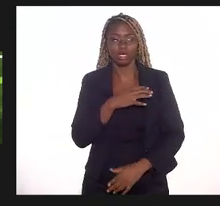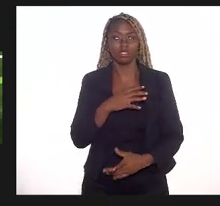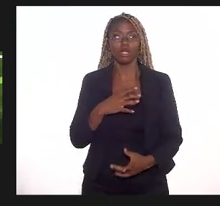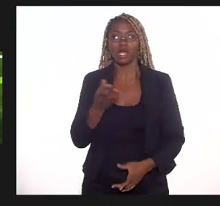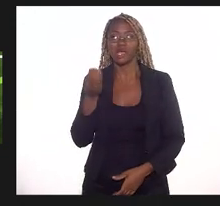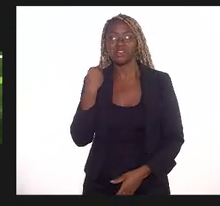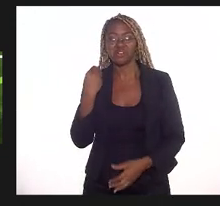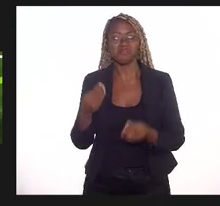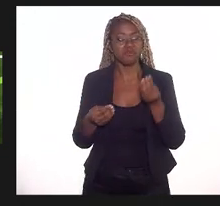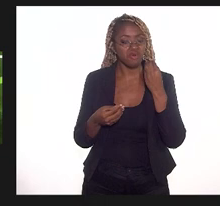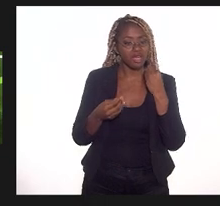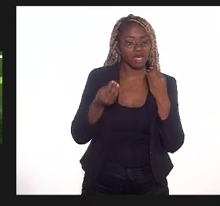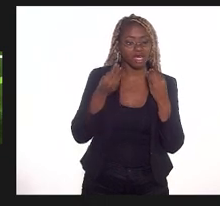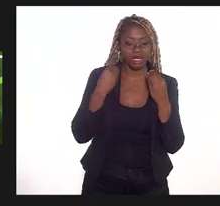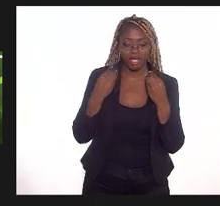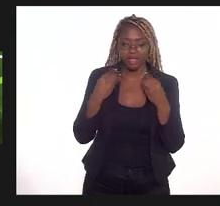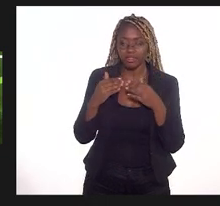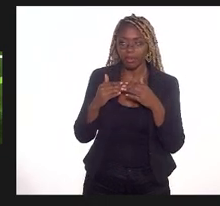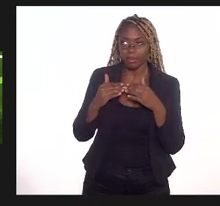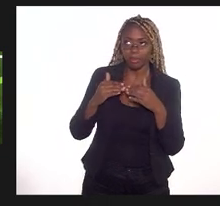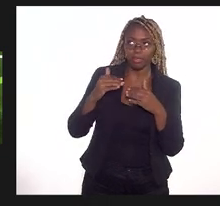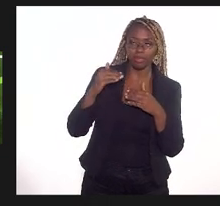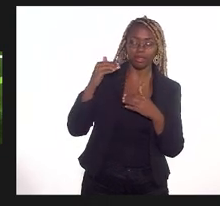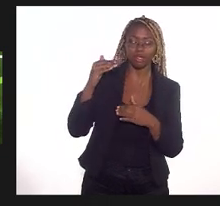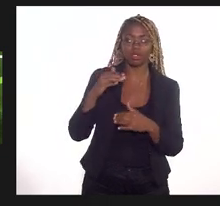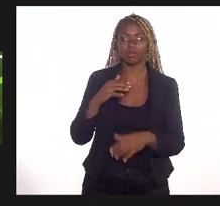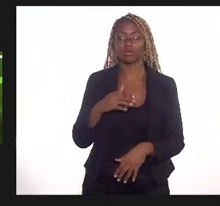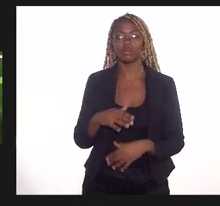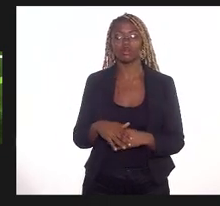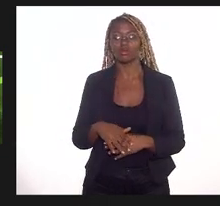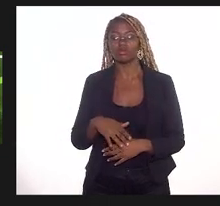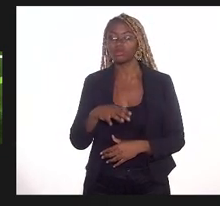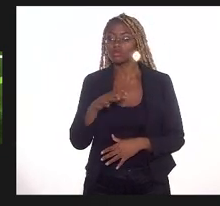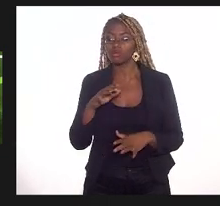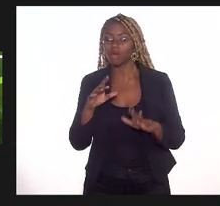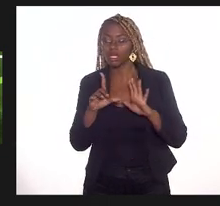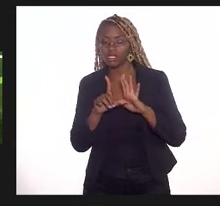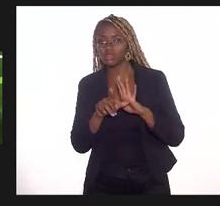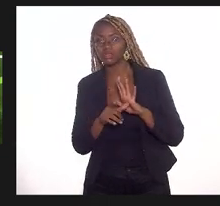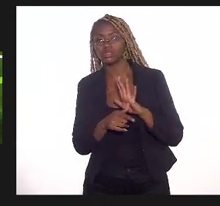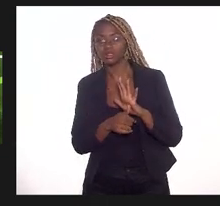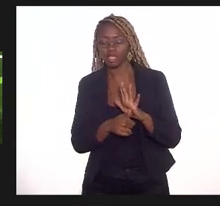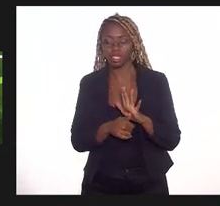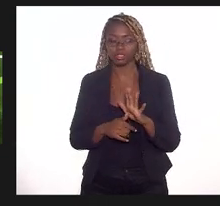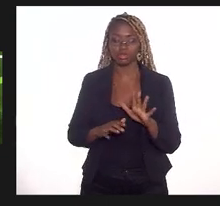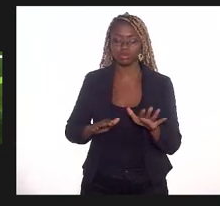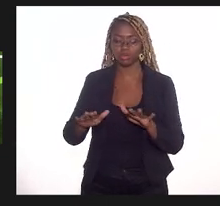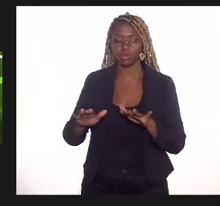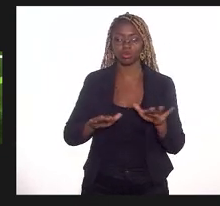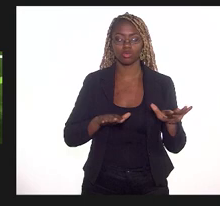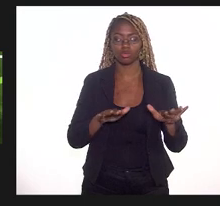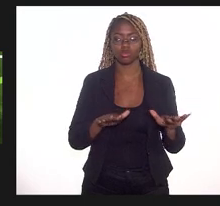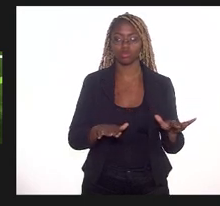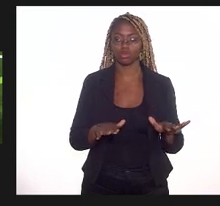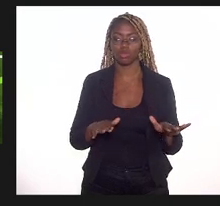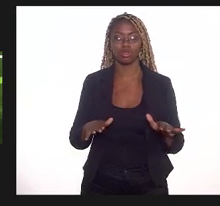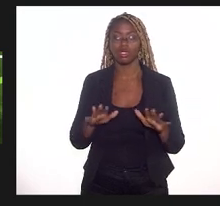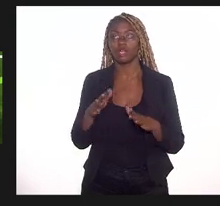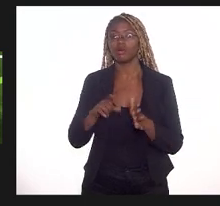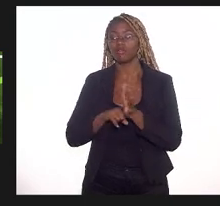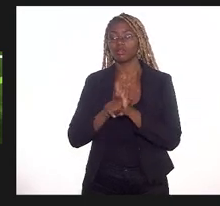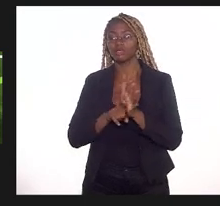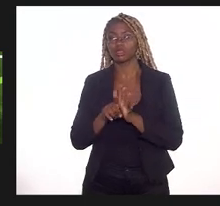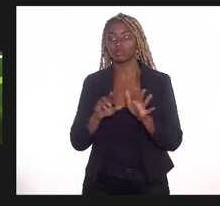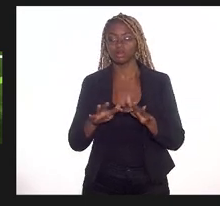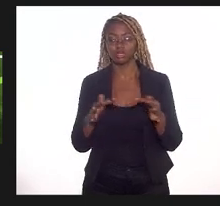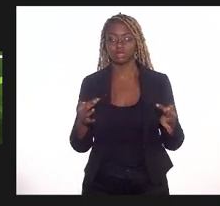fraqueza muscular crescente, um atraso de desenvolvimento motor. Você faz um exame simples chamado CTK e você já tem